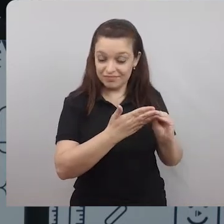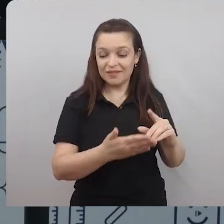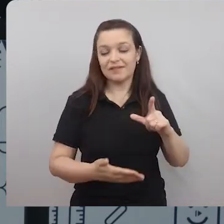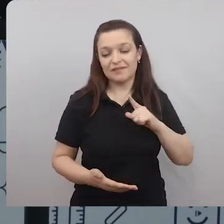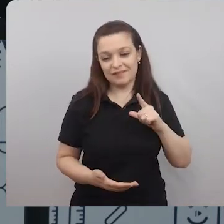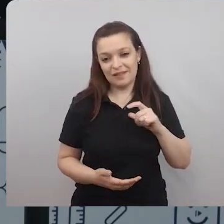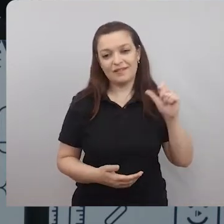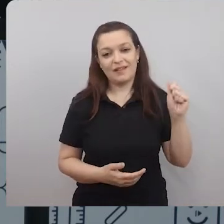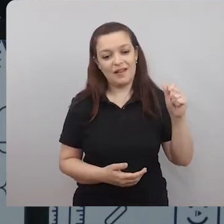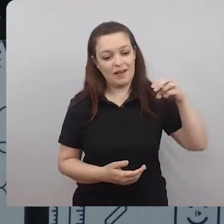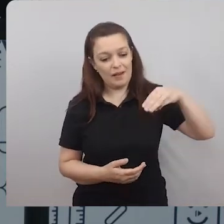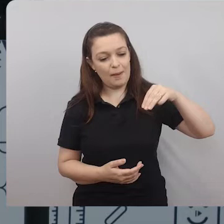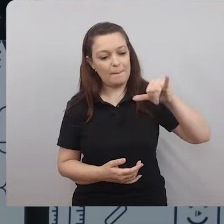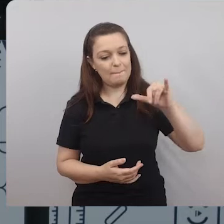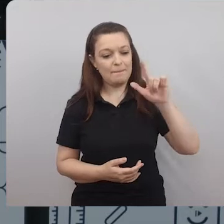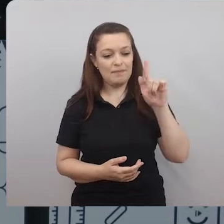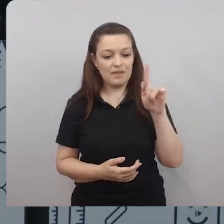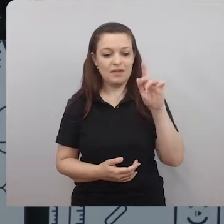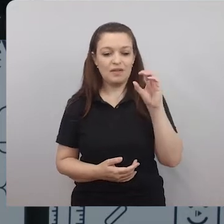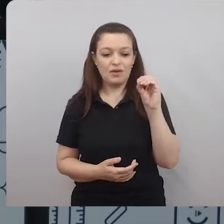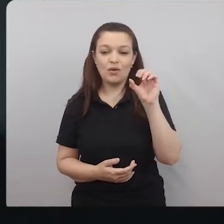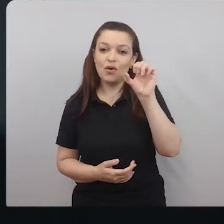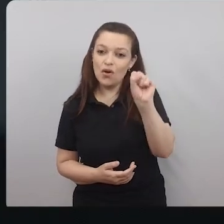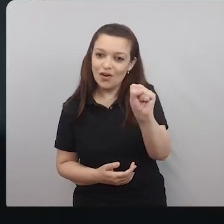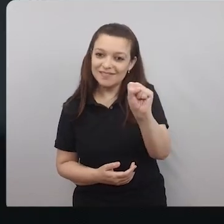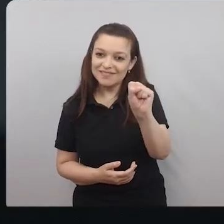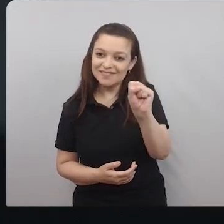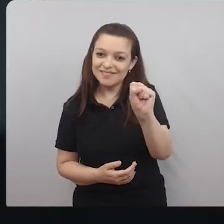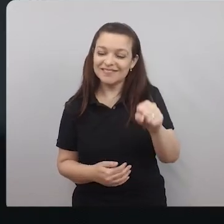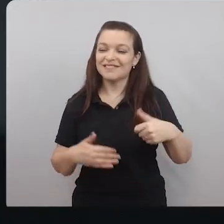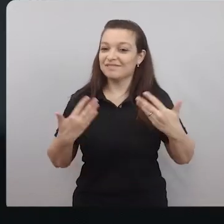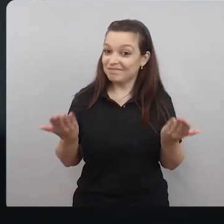final. Então nós temos amigos.